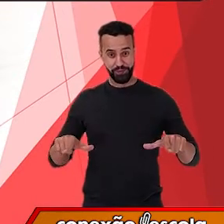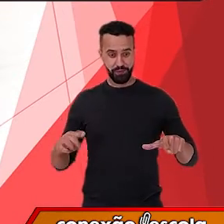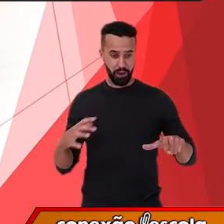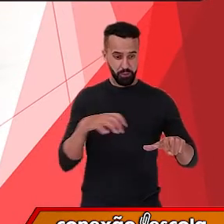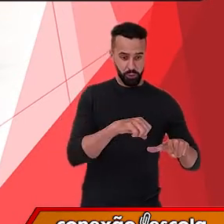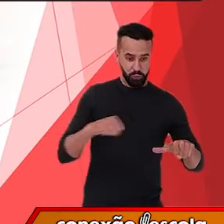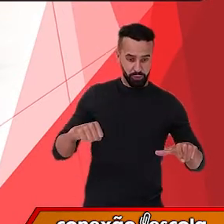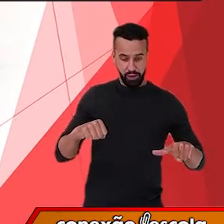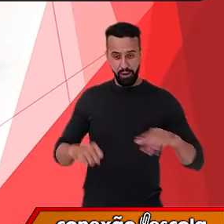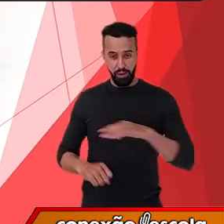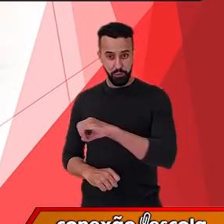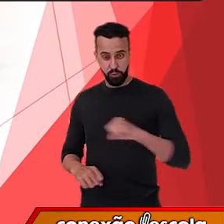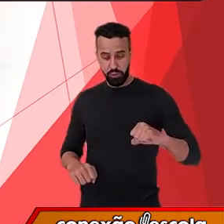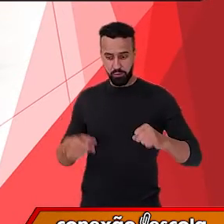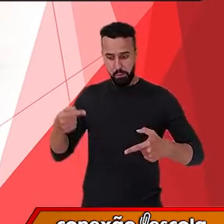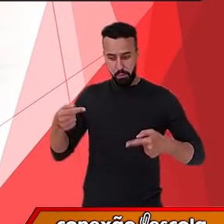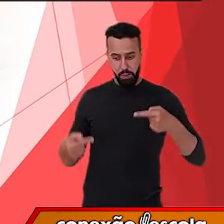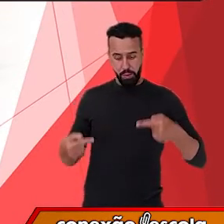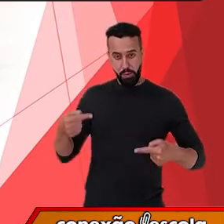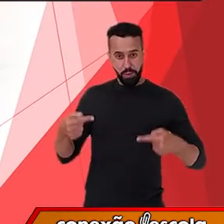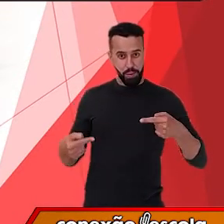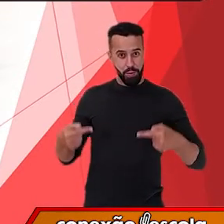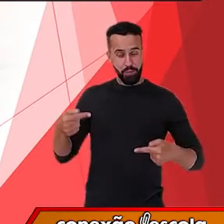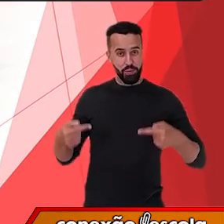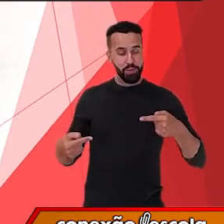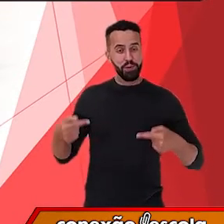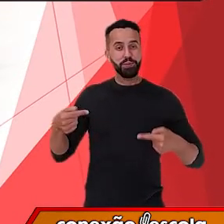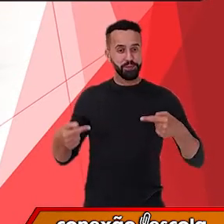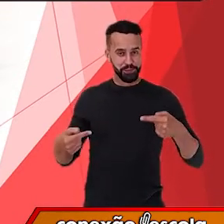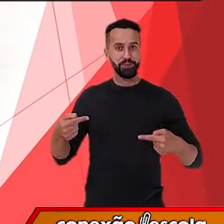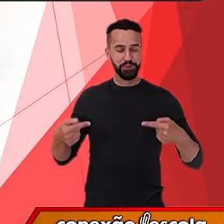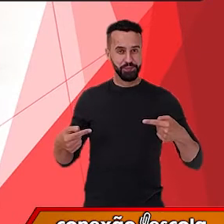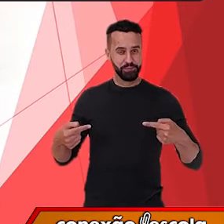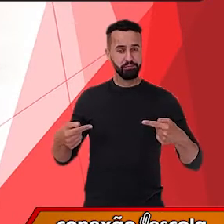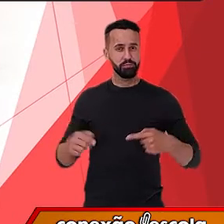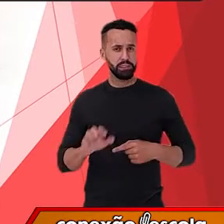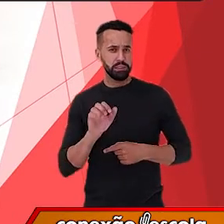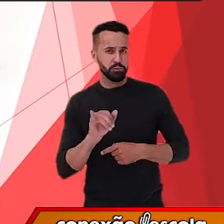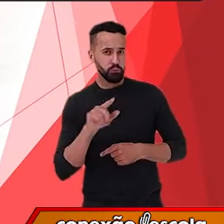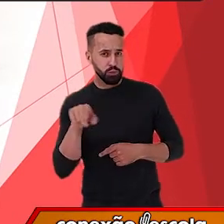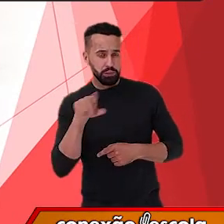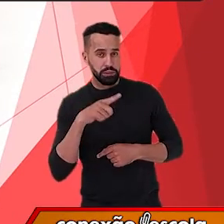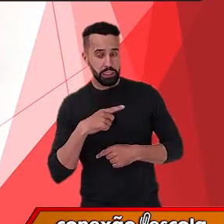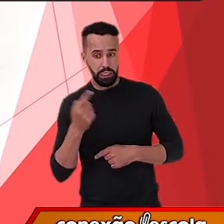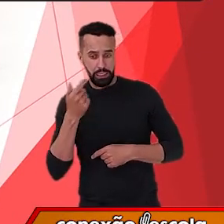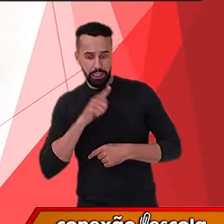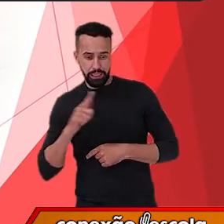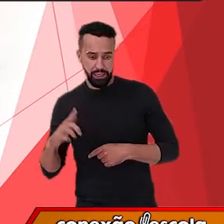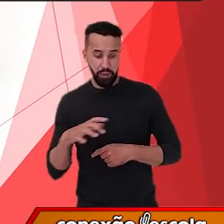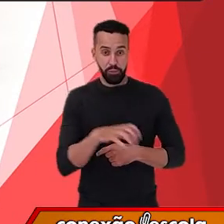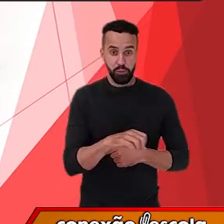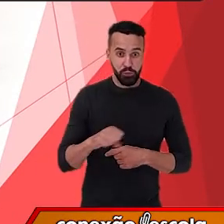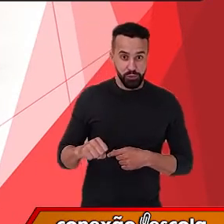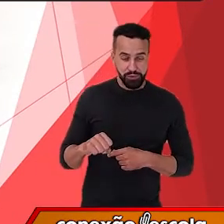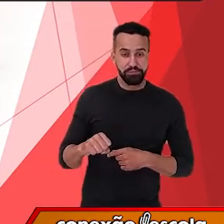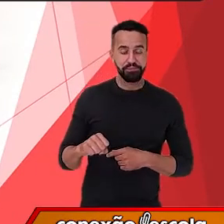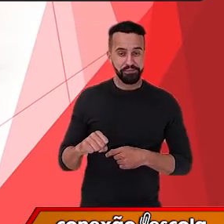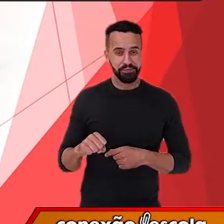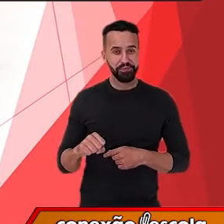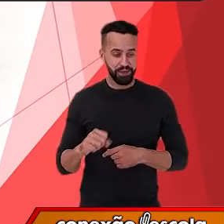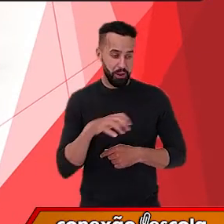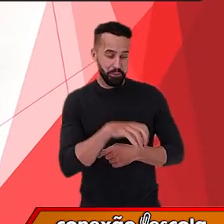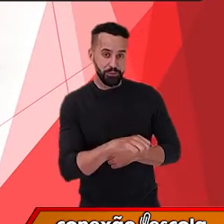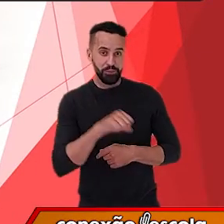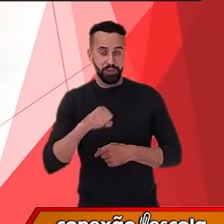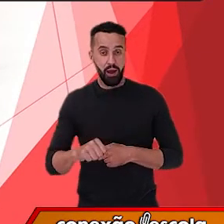captura, eles representam algum tipo de batalha, algum tipo de guerra. Então, quando você captura uma peça, você tira